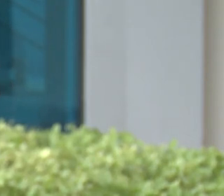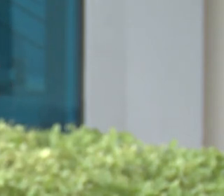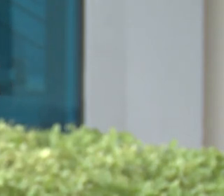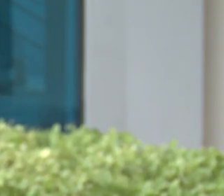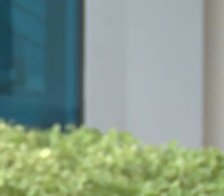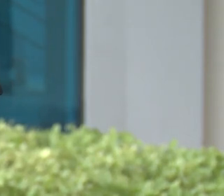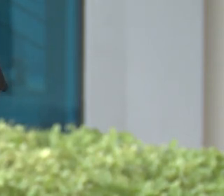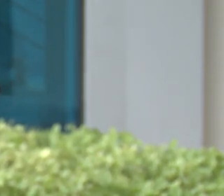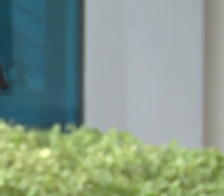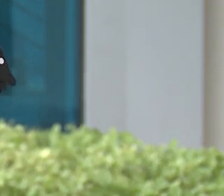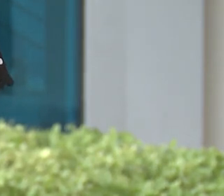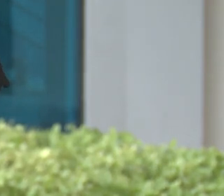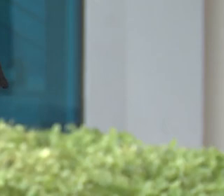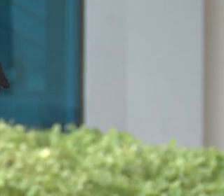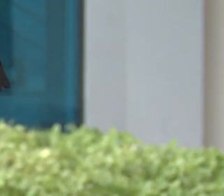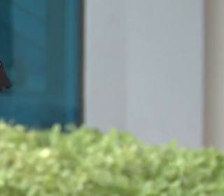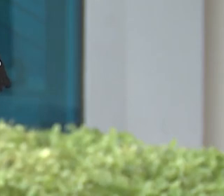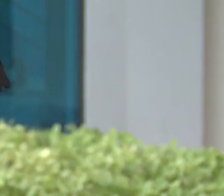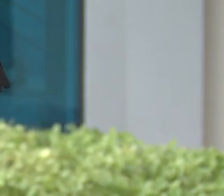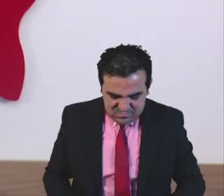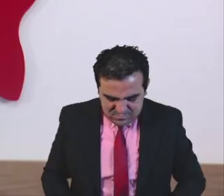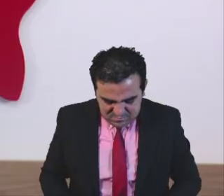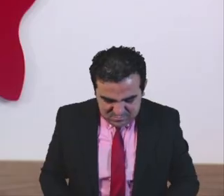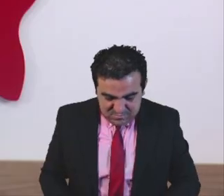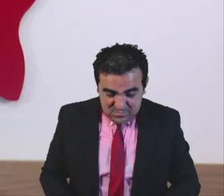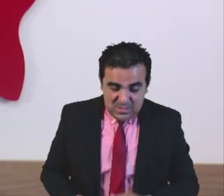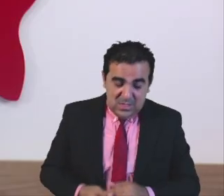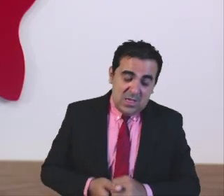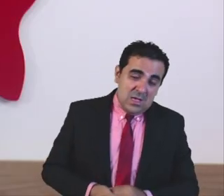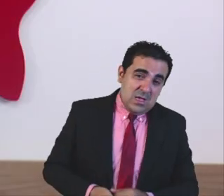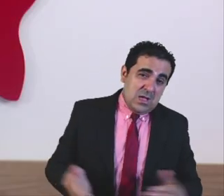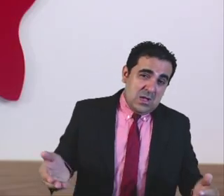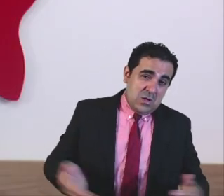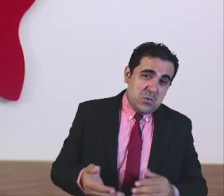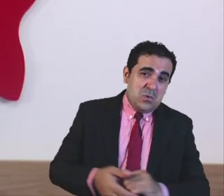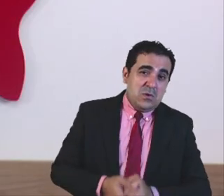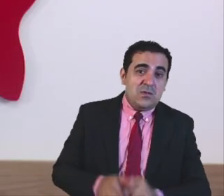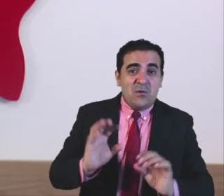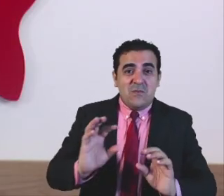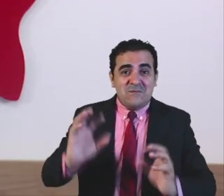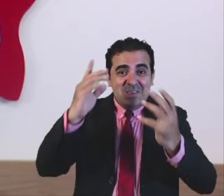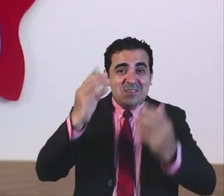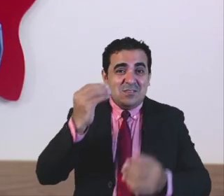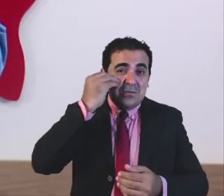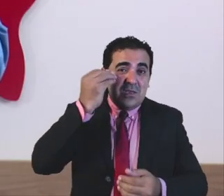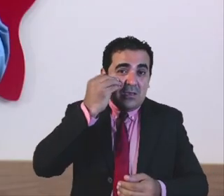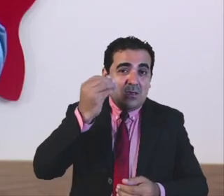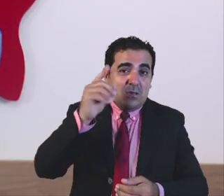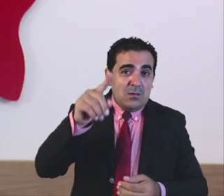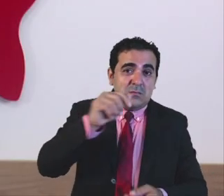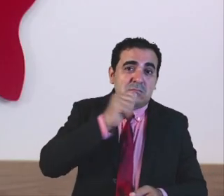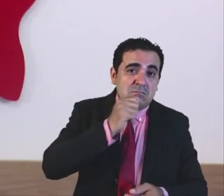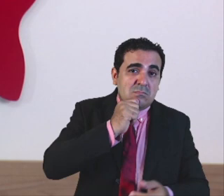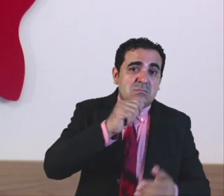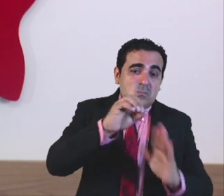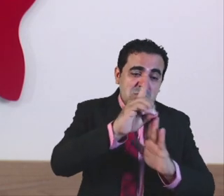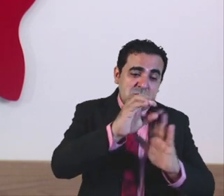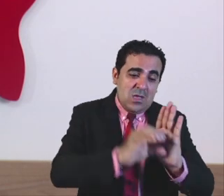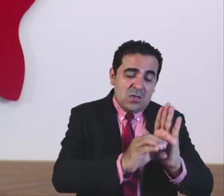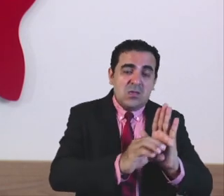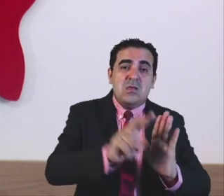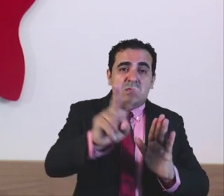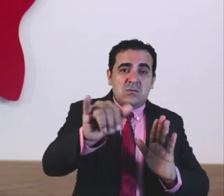medida do governo do Estado vai ser publicada em decreto O conceito de evento teste está mantido e consta do